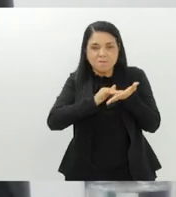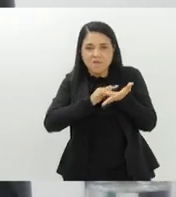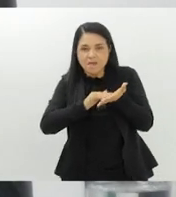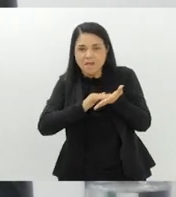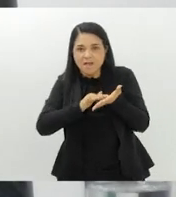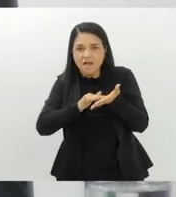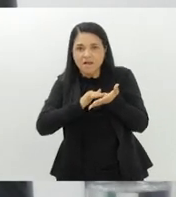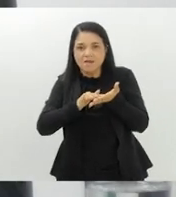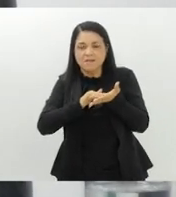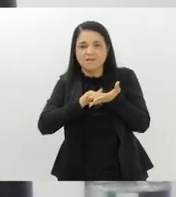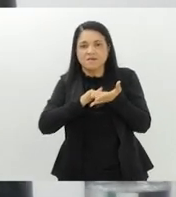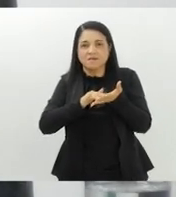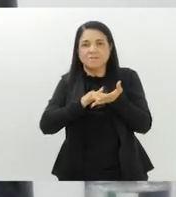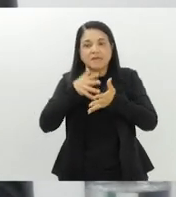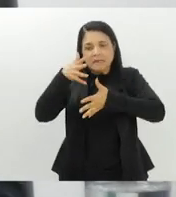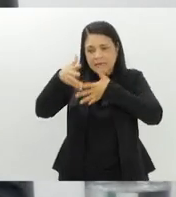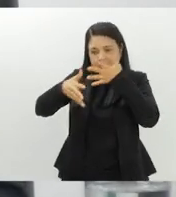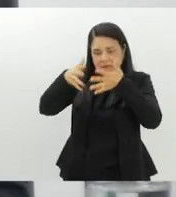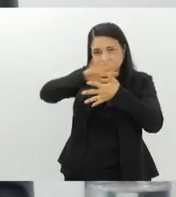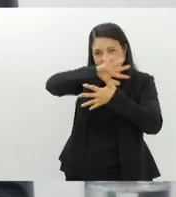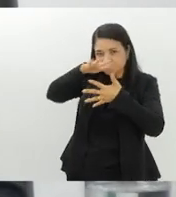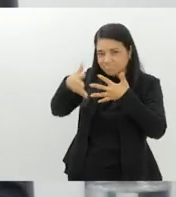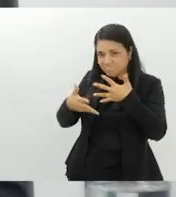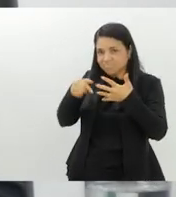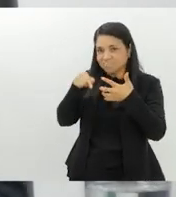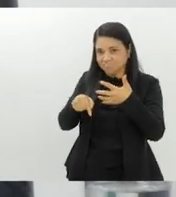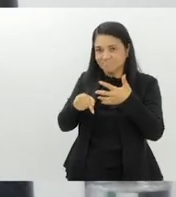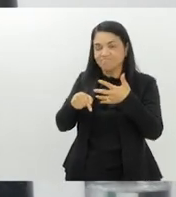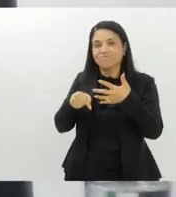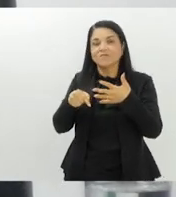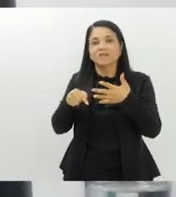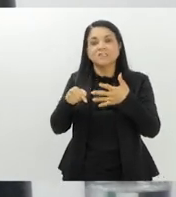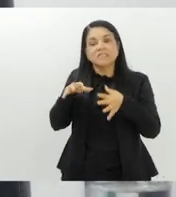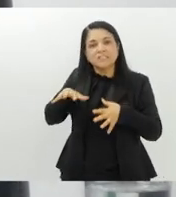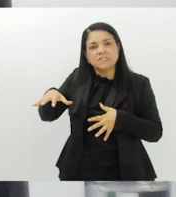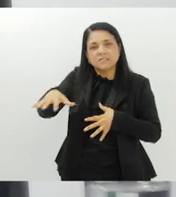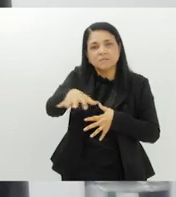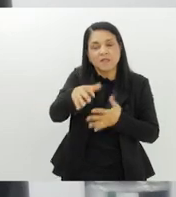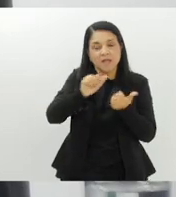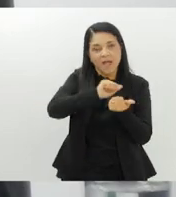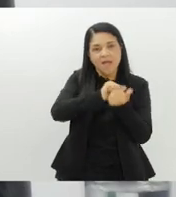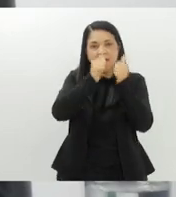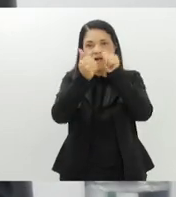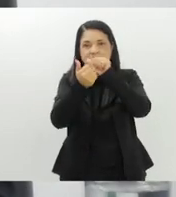seja em Libras, né, seja